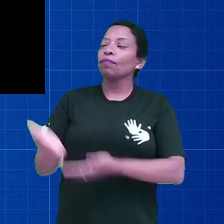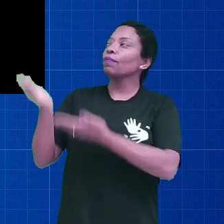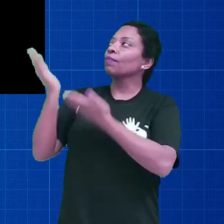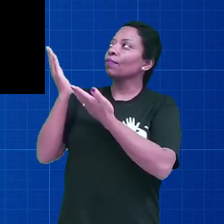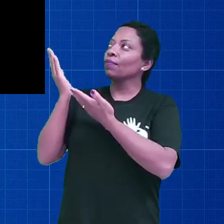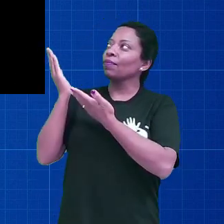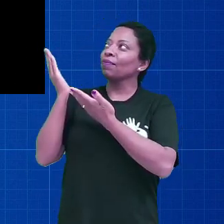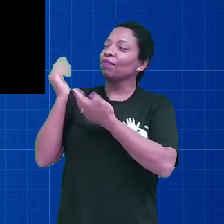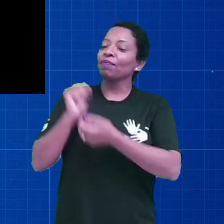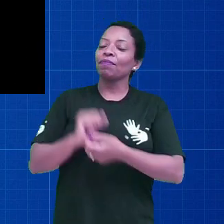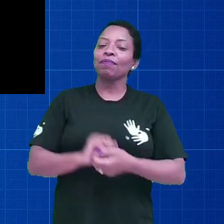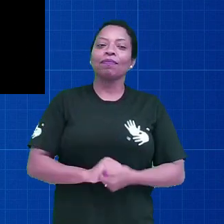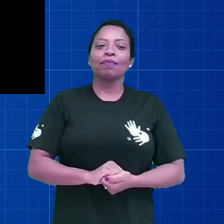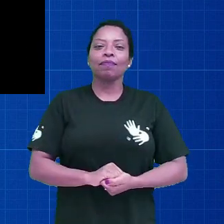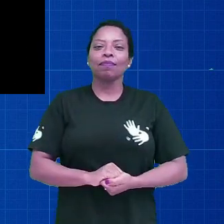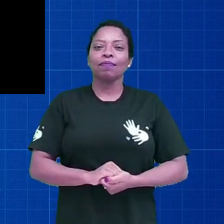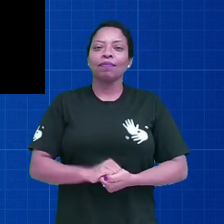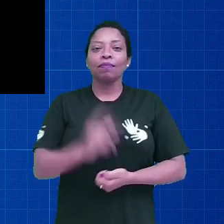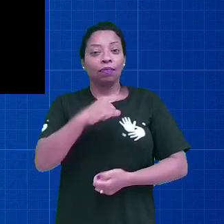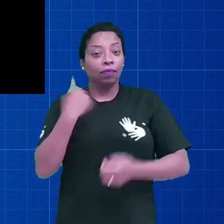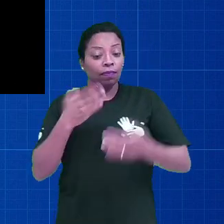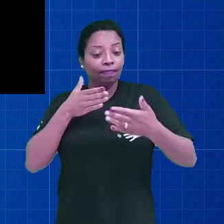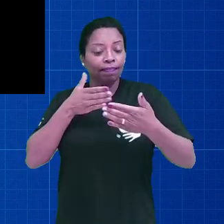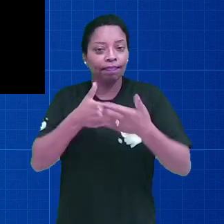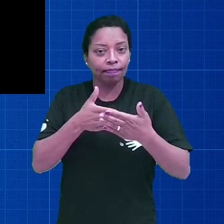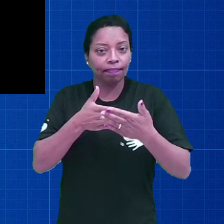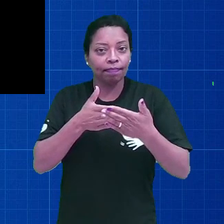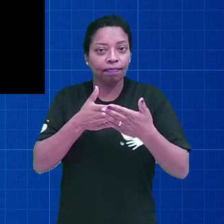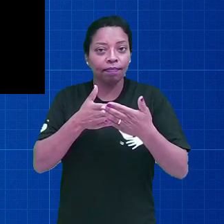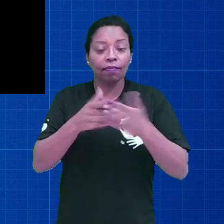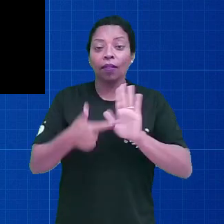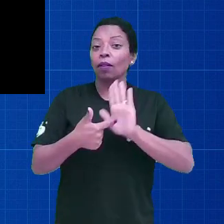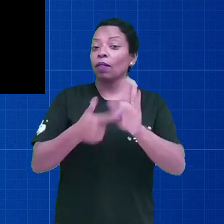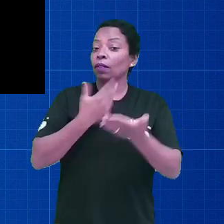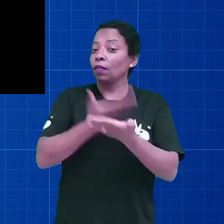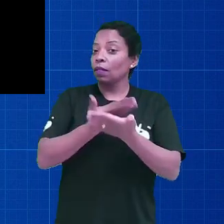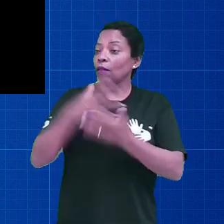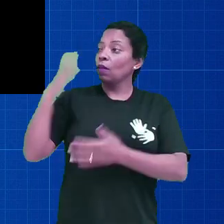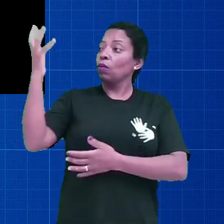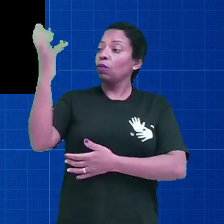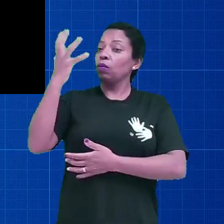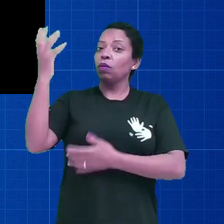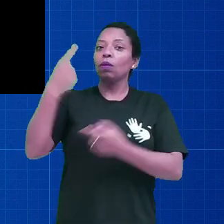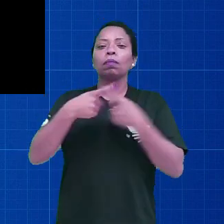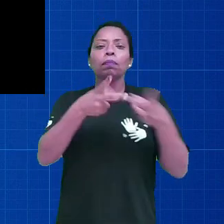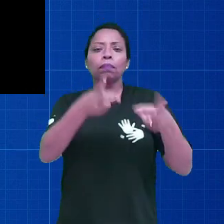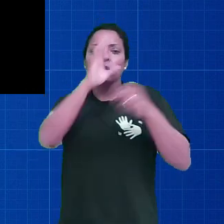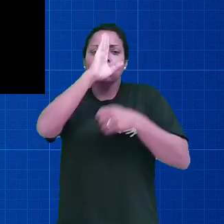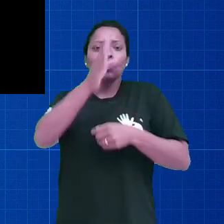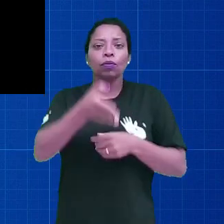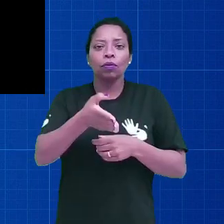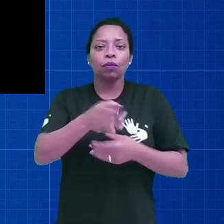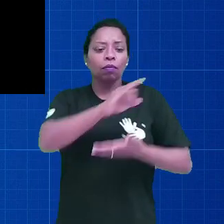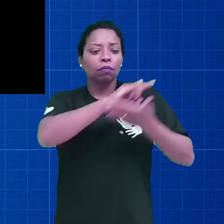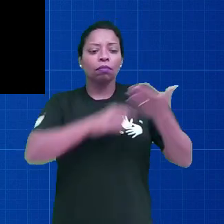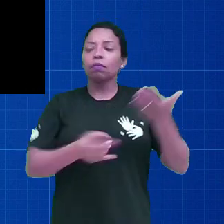Então, uma das limitações que nós temos quando nós falamos do clima são as observações diretas. Então, aqui,